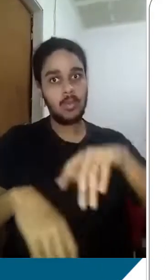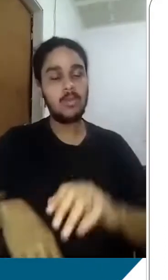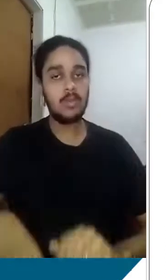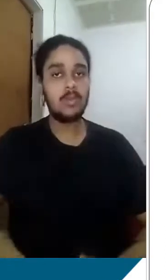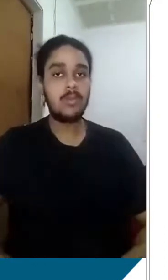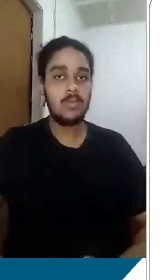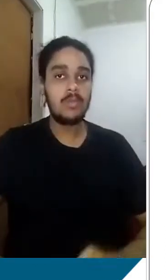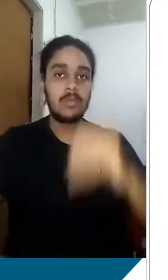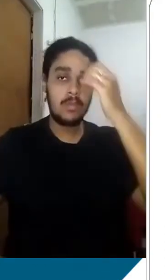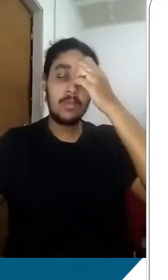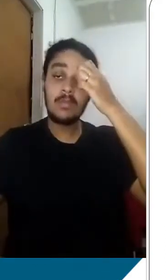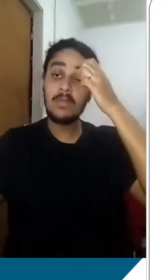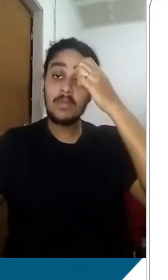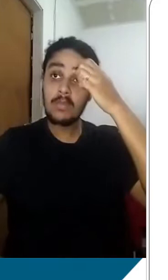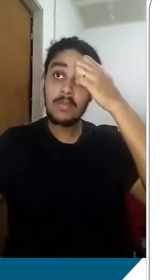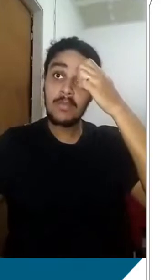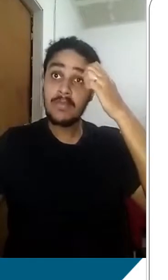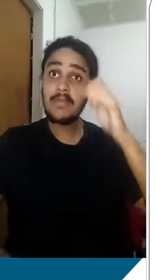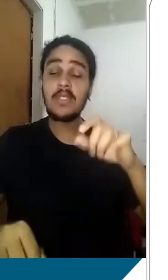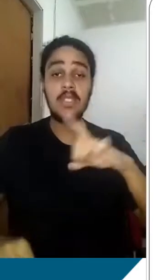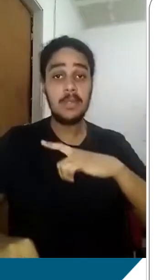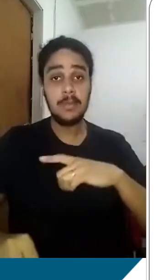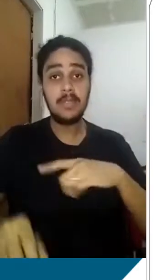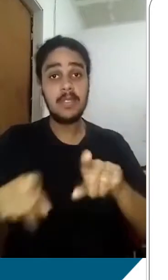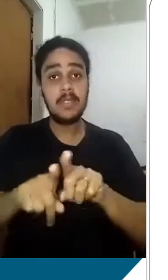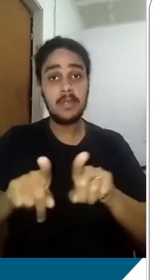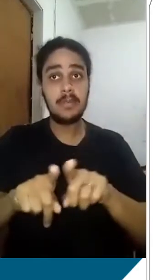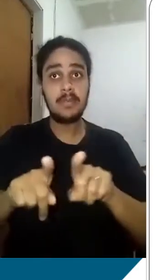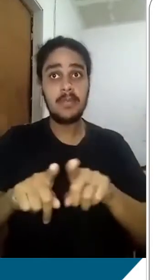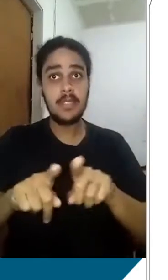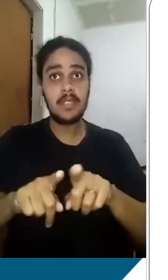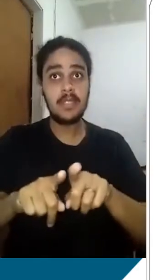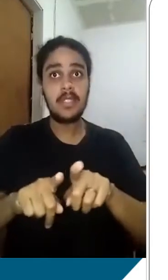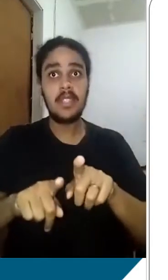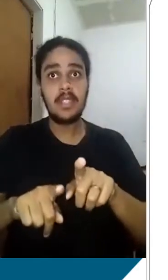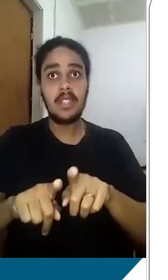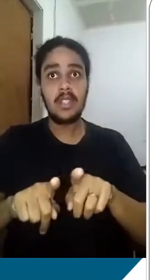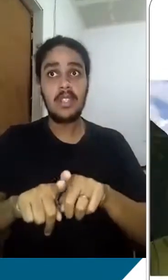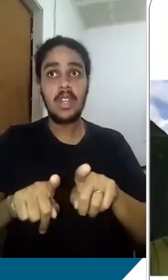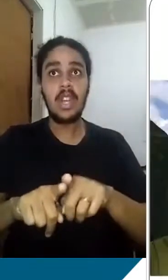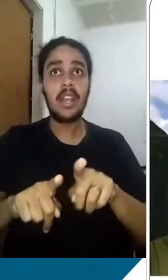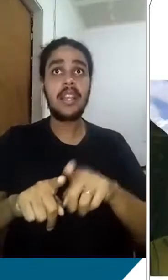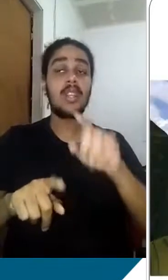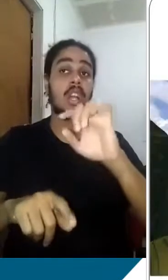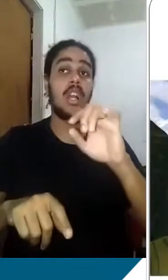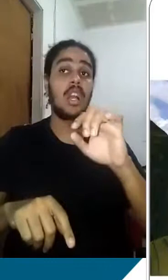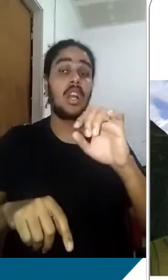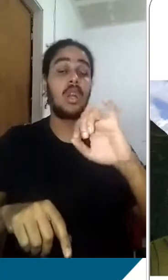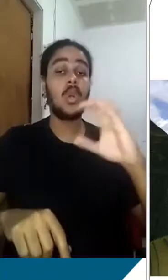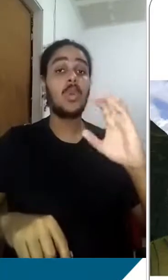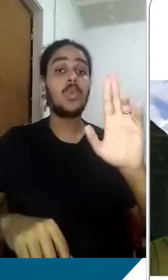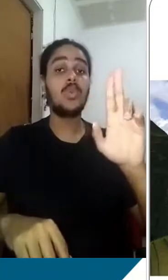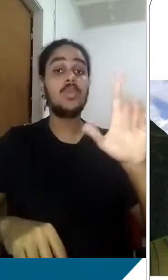nesses dois lugares que eu destaquei, que é a partir, né, do cultivo nas curvas de nível. E aqui eu trouxe